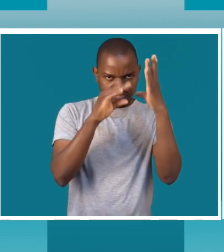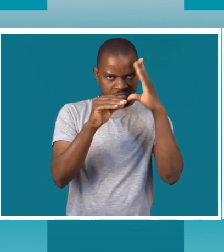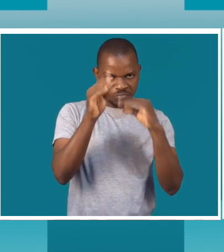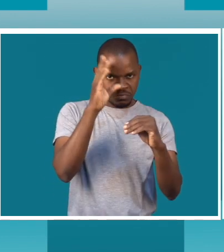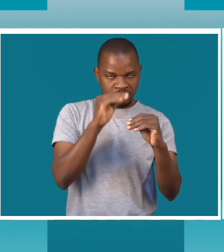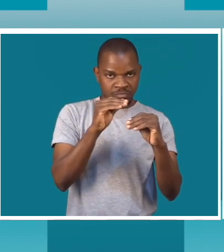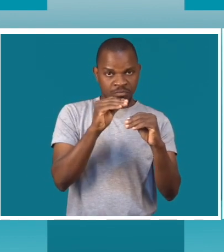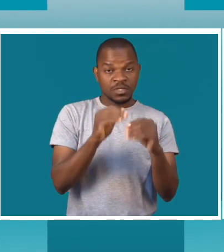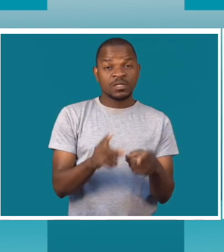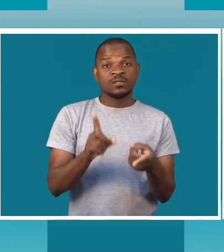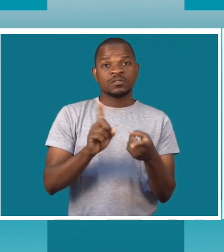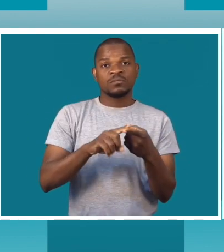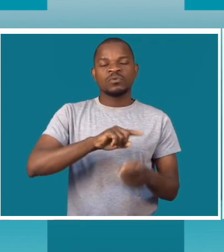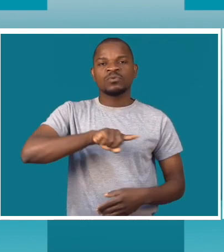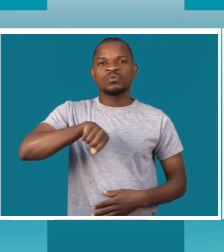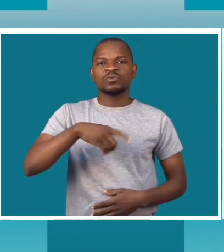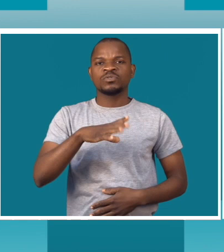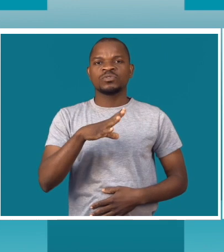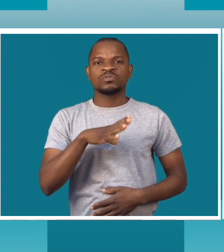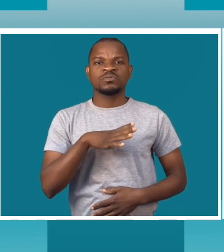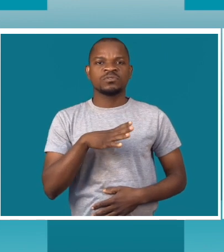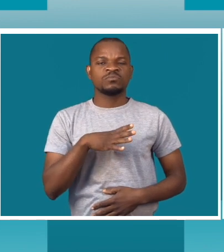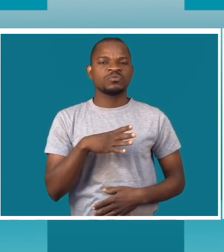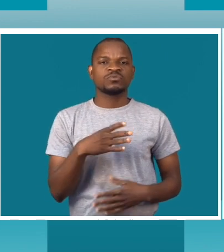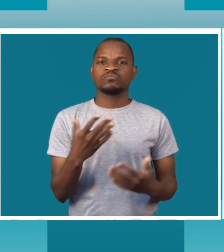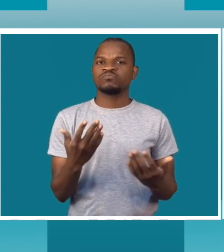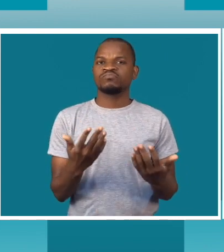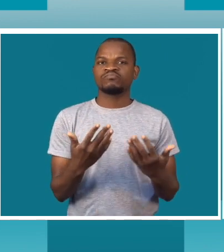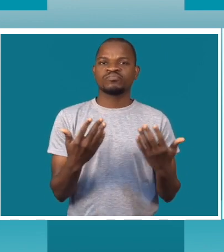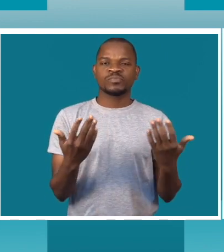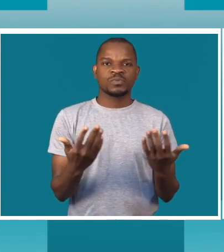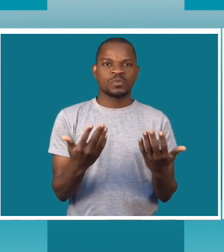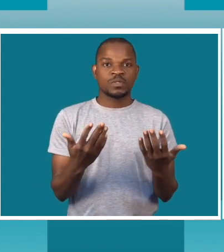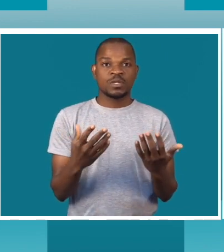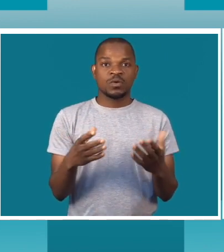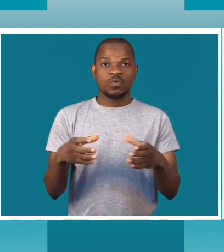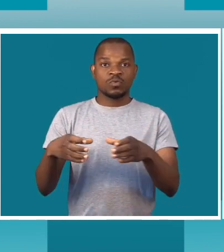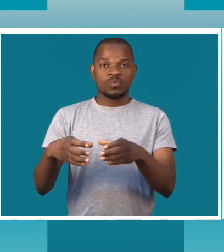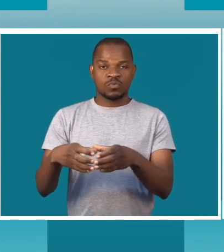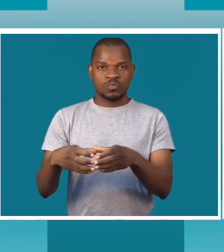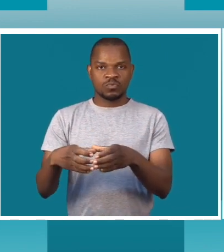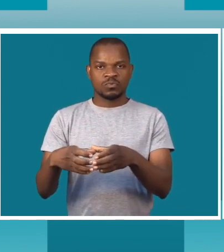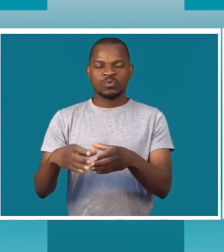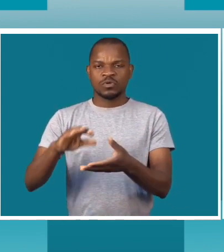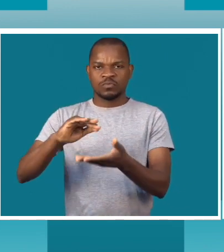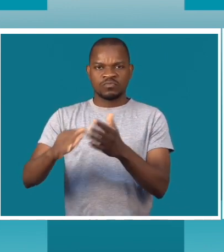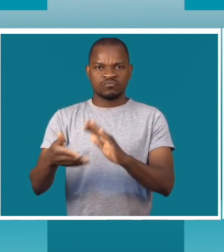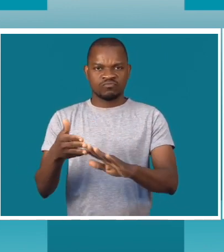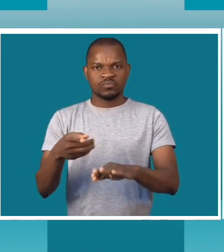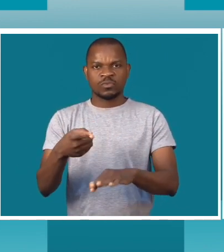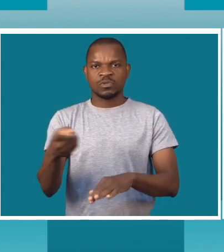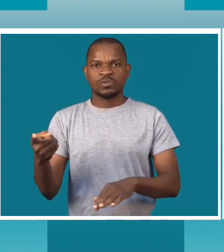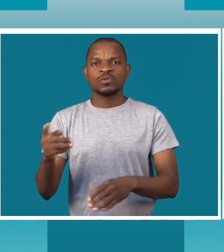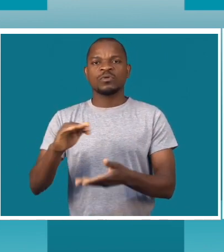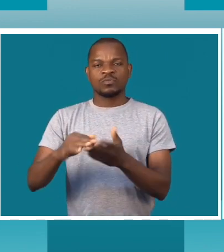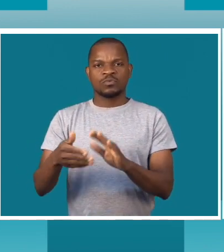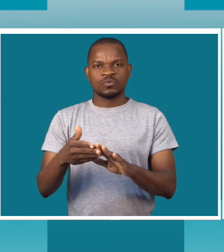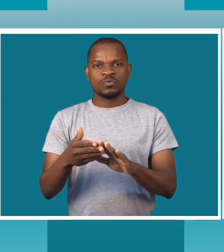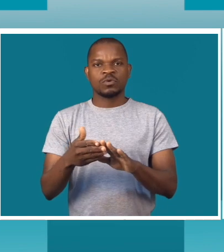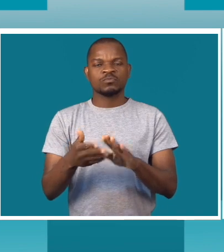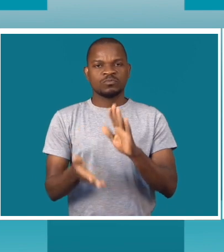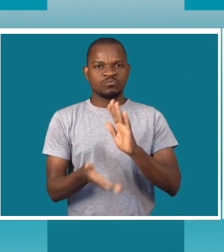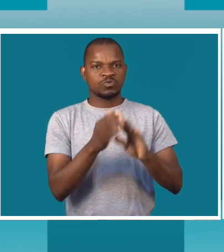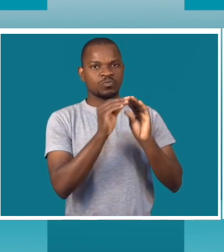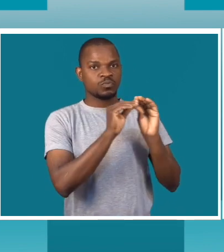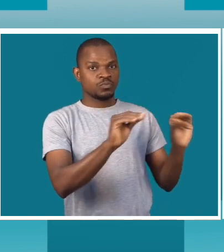aproveitamento nós temos aqui é é um grupo de professores que estão aqui na nossa zona